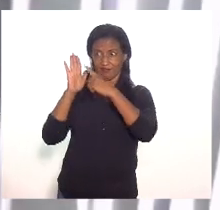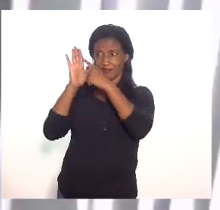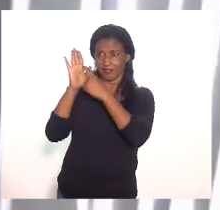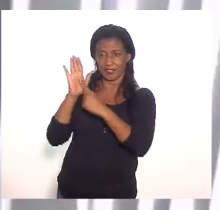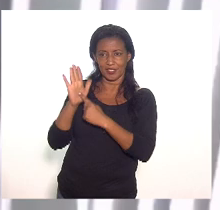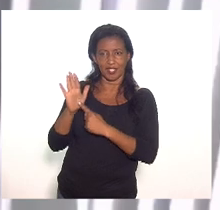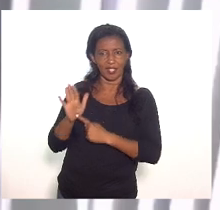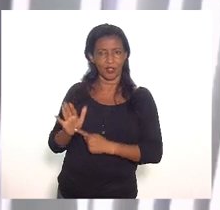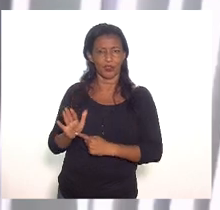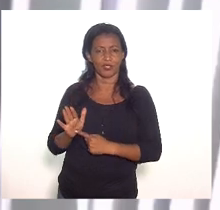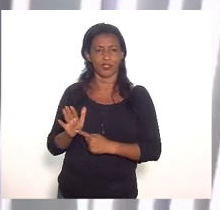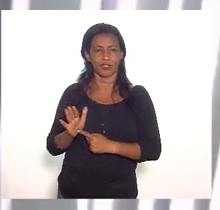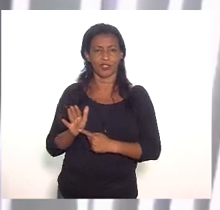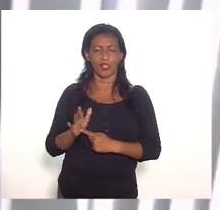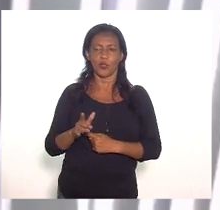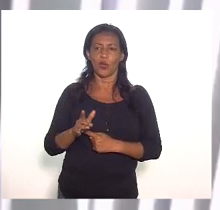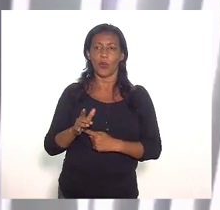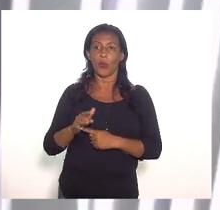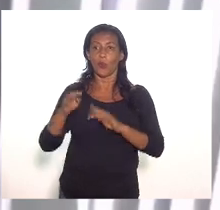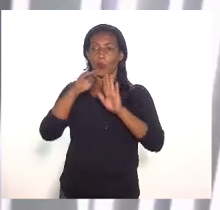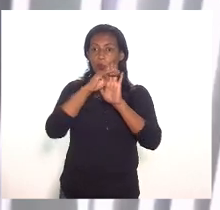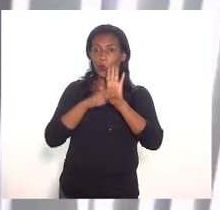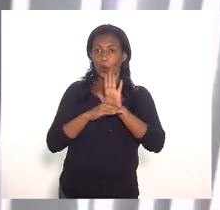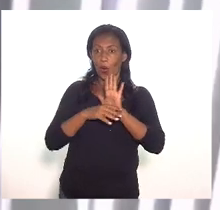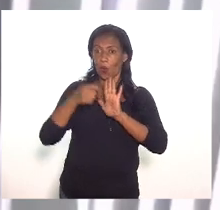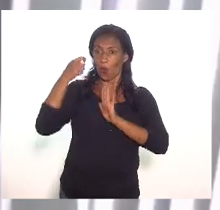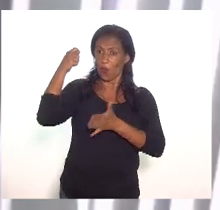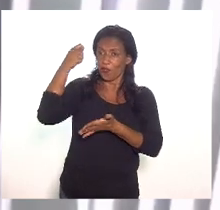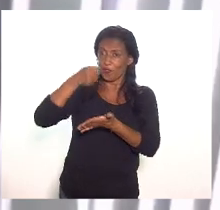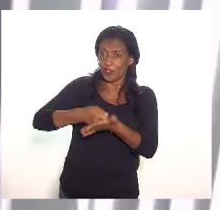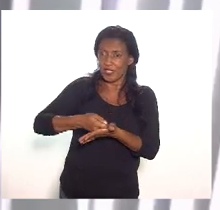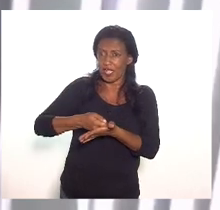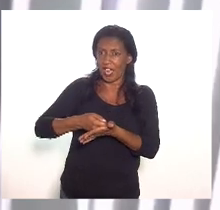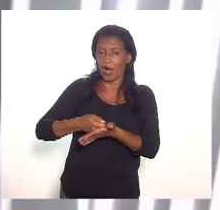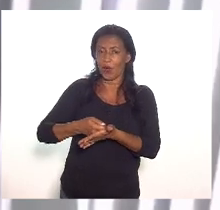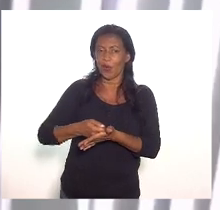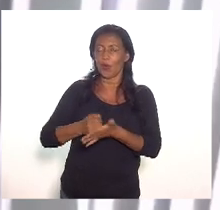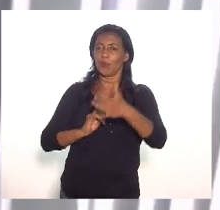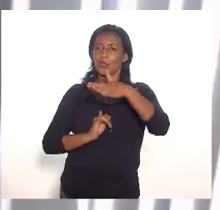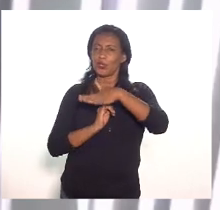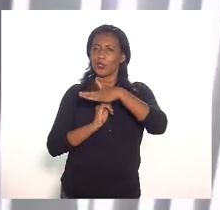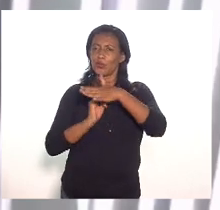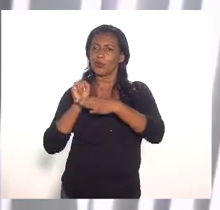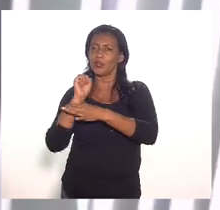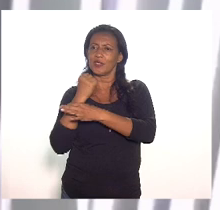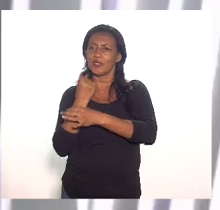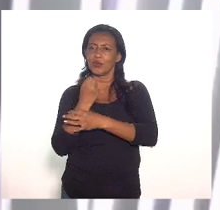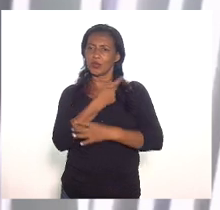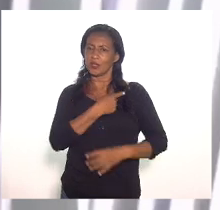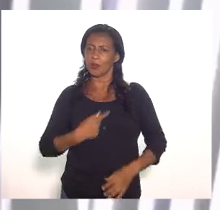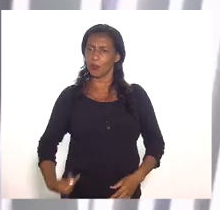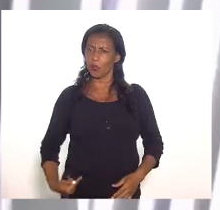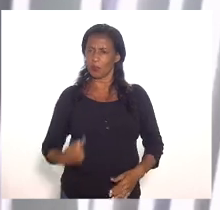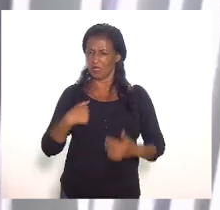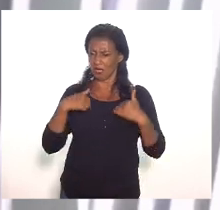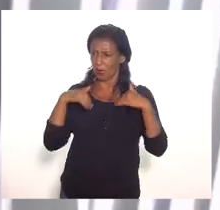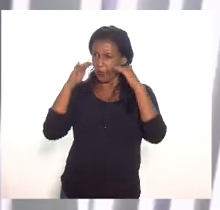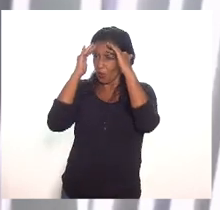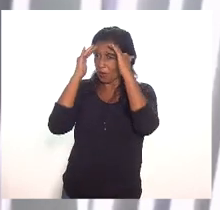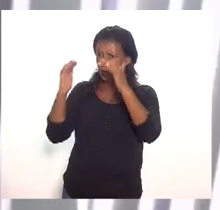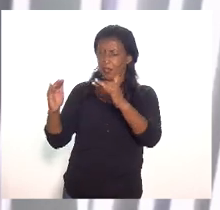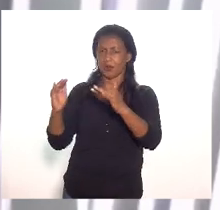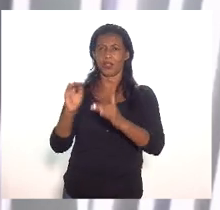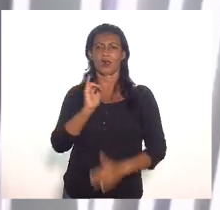Mônica Francisco, por órgãos oficiais, como o Instituto de Segurança Pública do Rio de Janeiro, órgão pelo qual eu tenho maior respeito, o